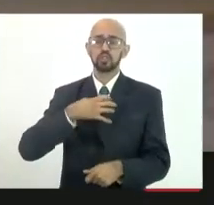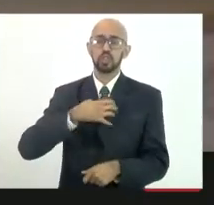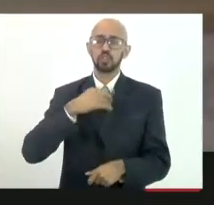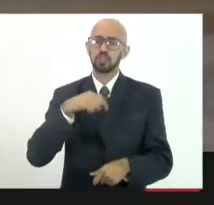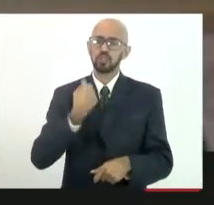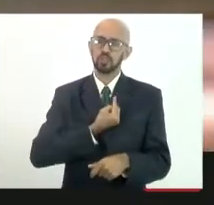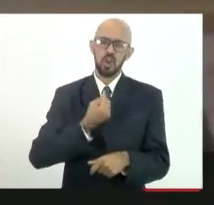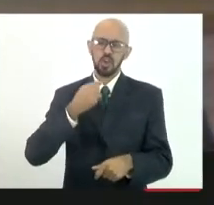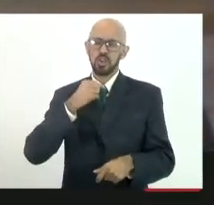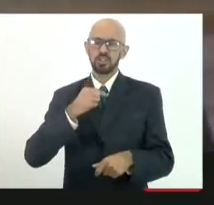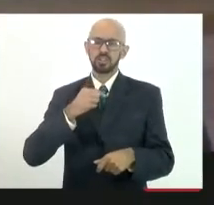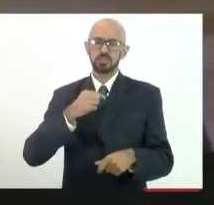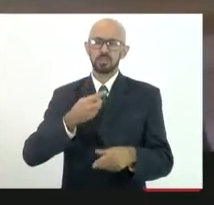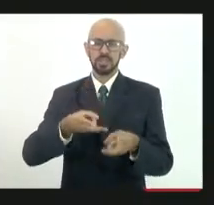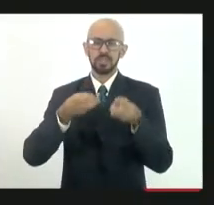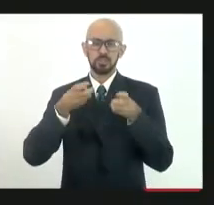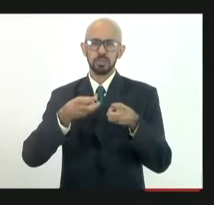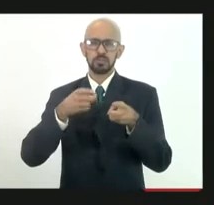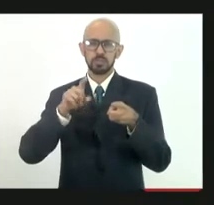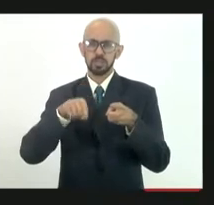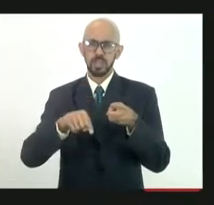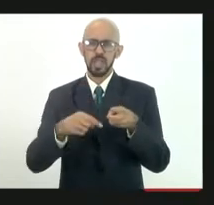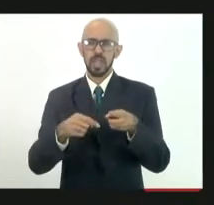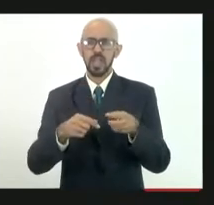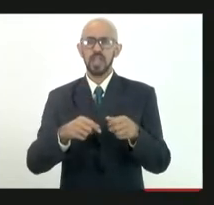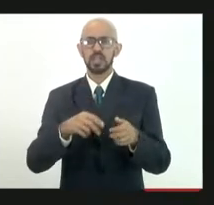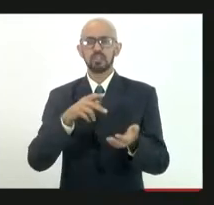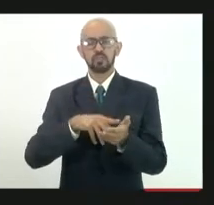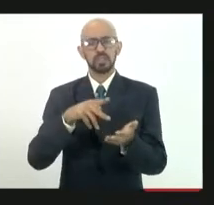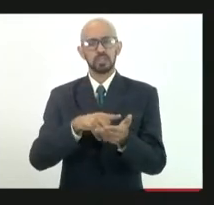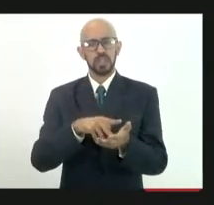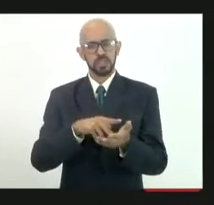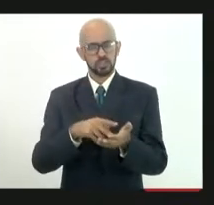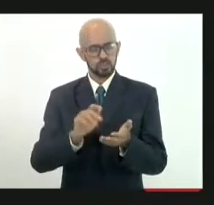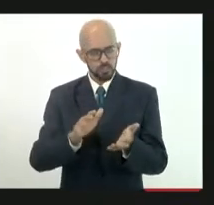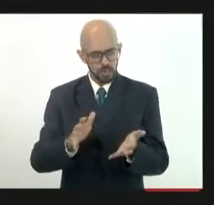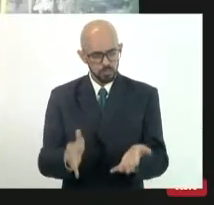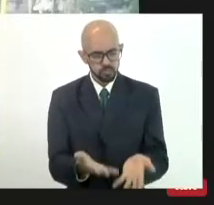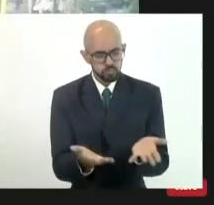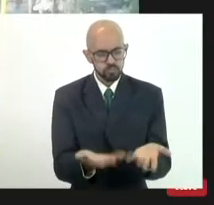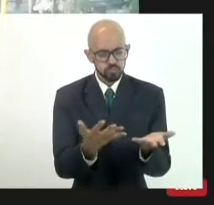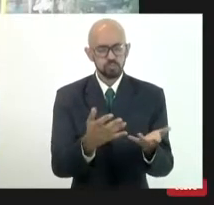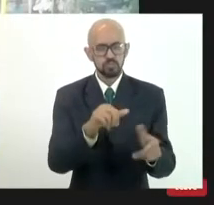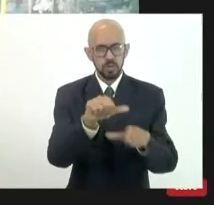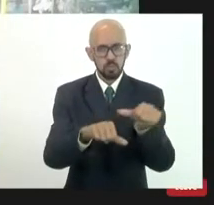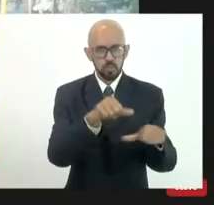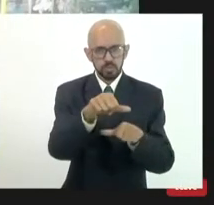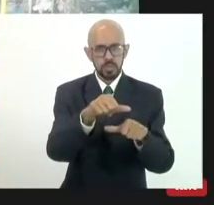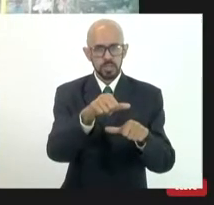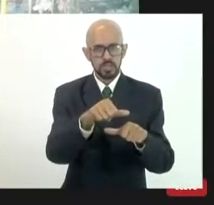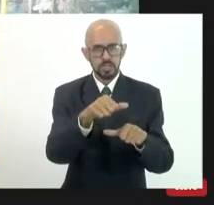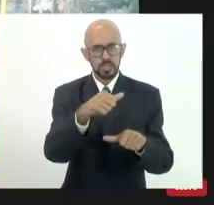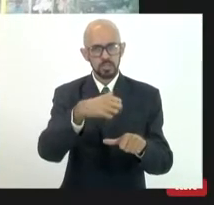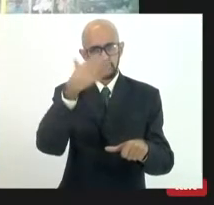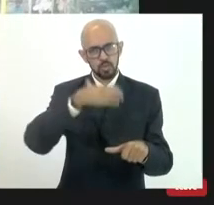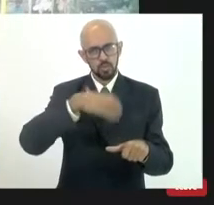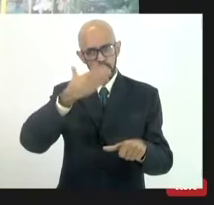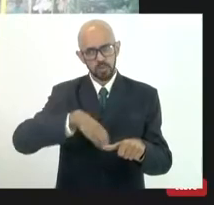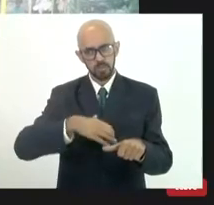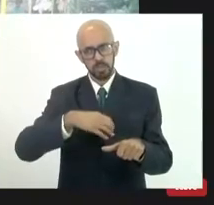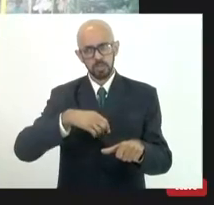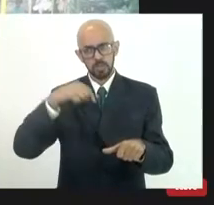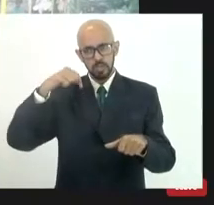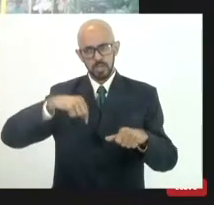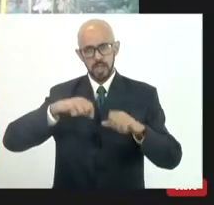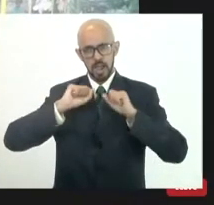garantir e induzir indiretamente uma mudança de postura, né? Essa casa tem